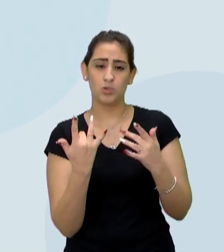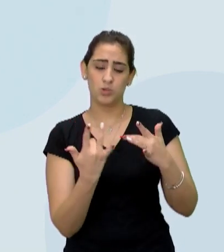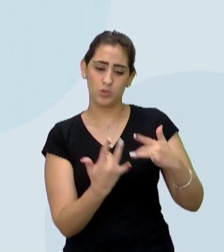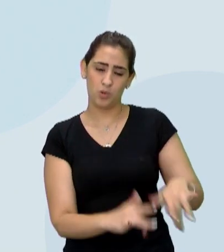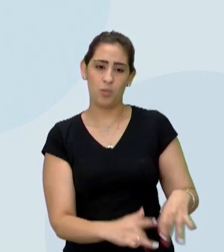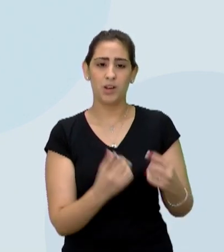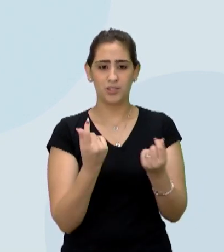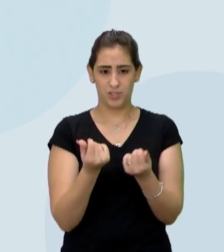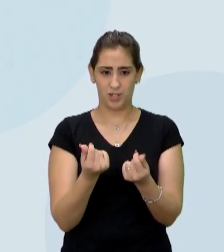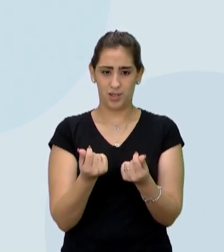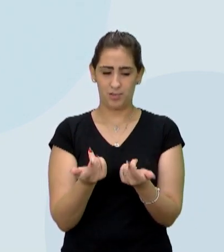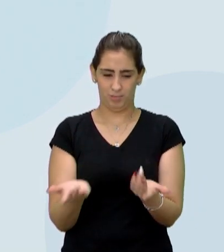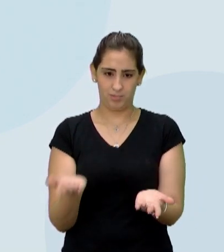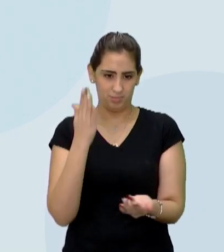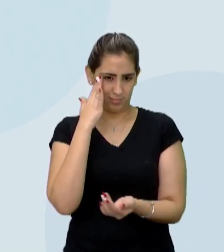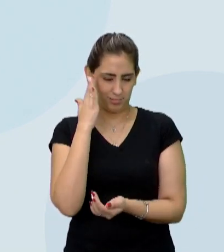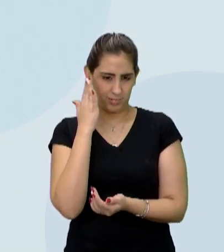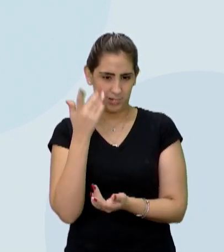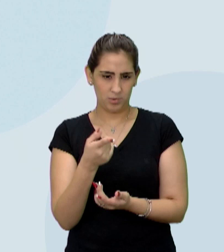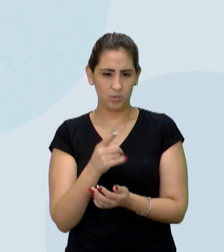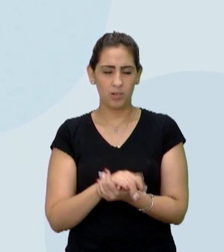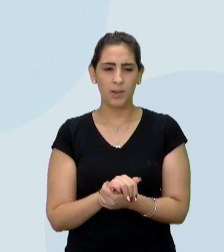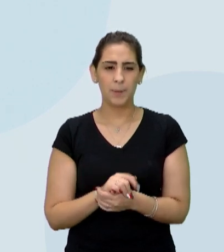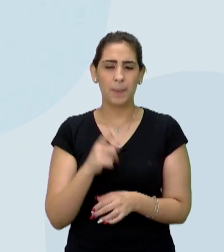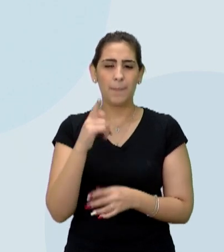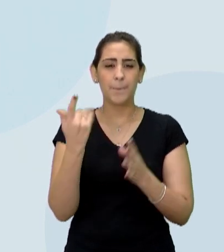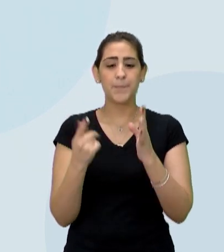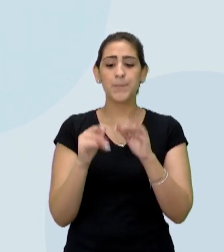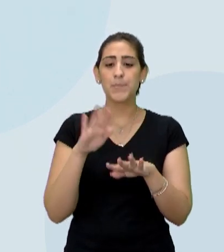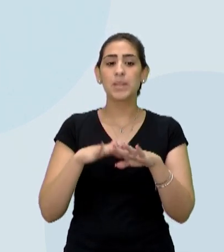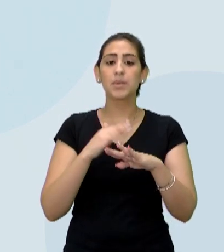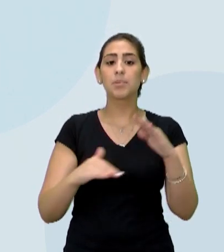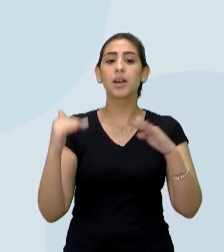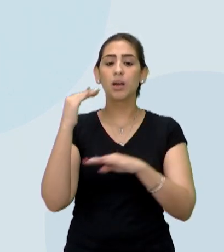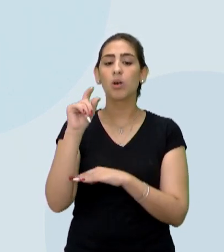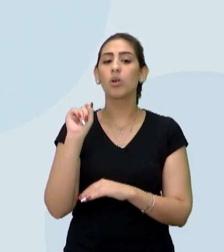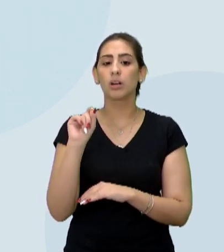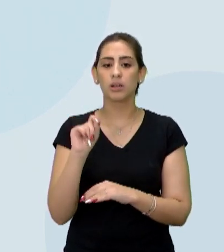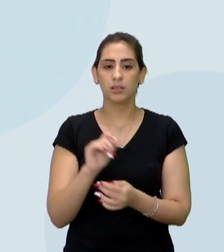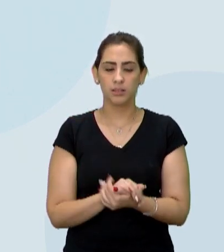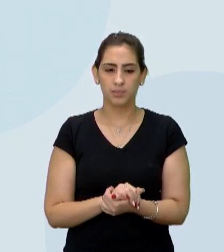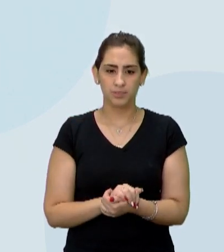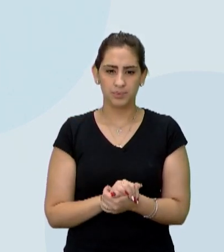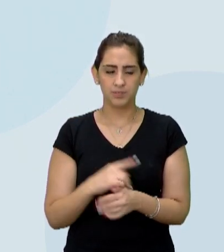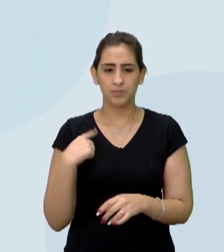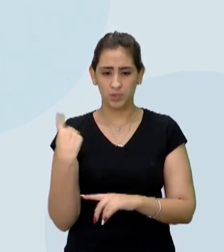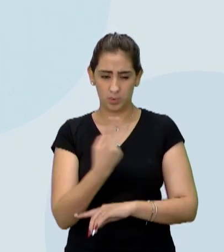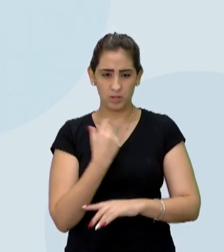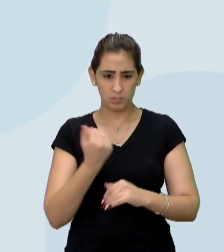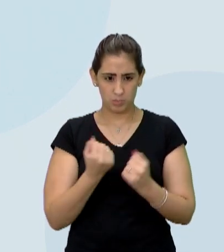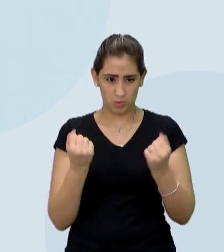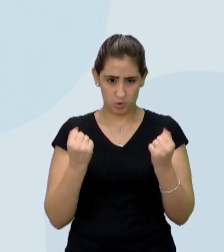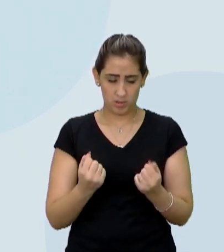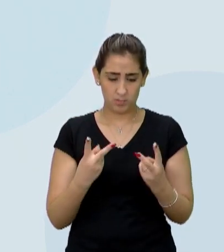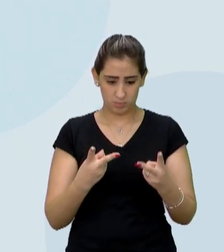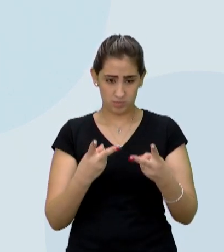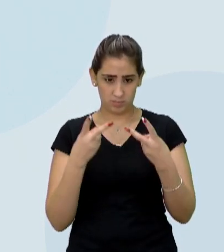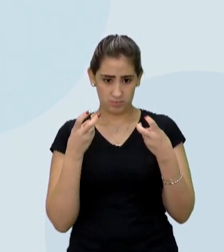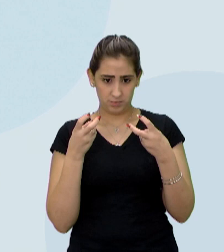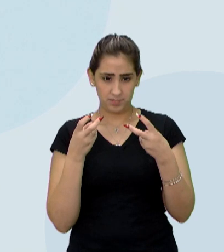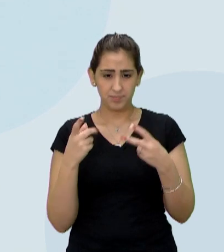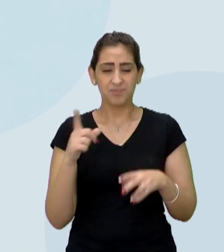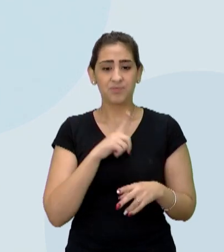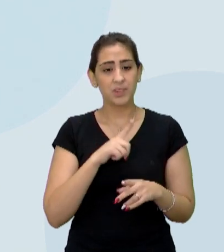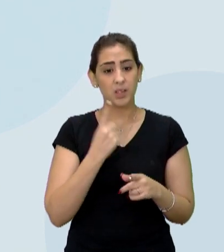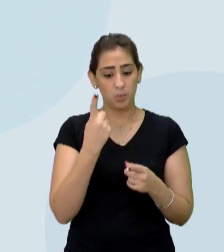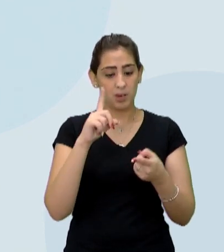Isso vai depender do quê? Vai depender de quem é maior, né? Nesse caso aí, nós podemos perceber, né, que nós temos